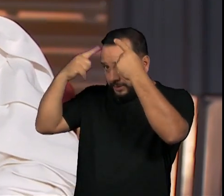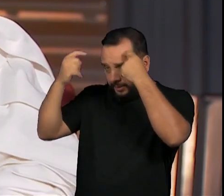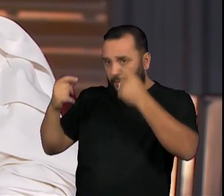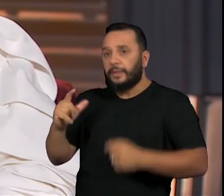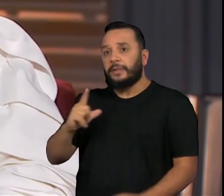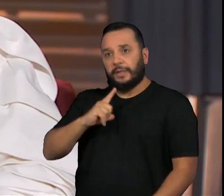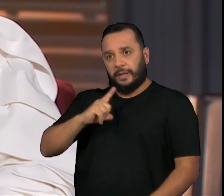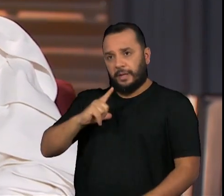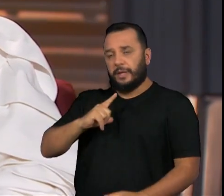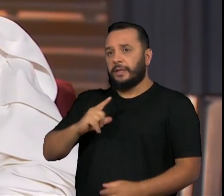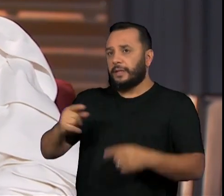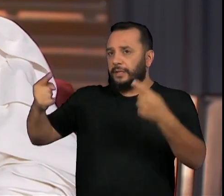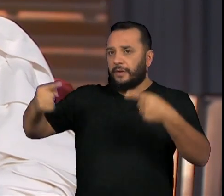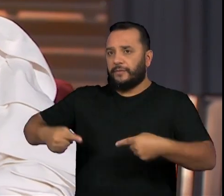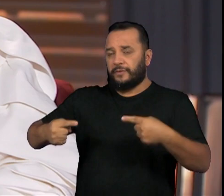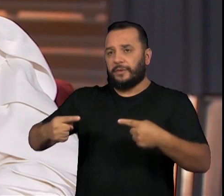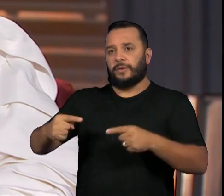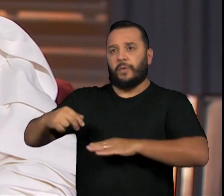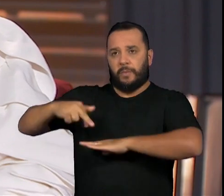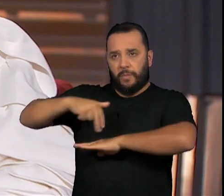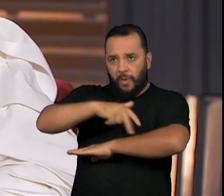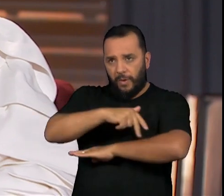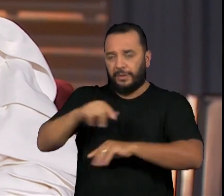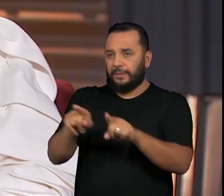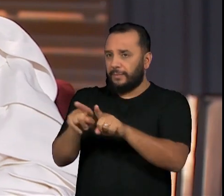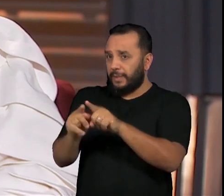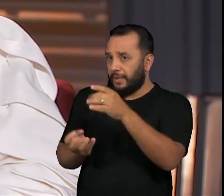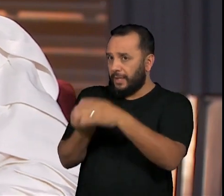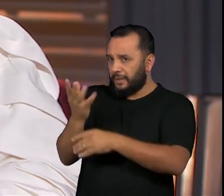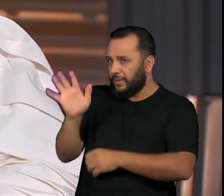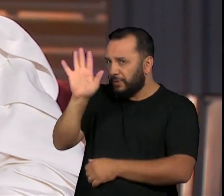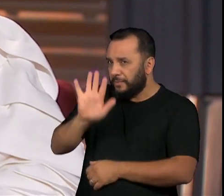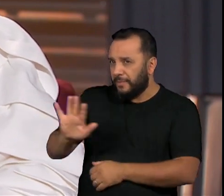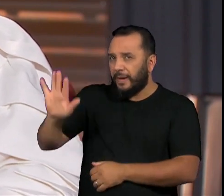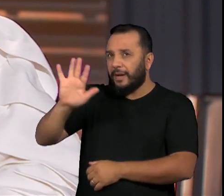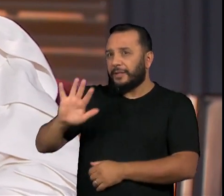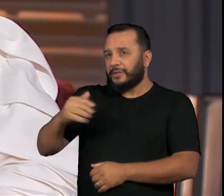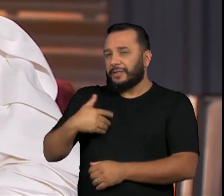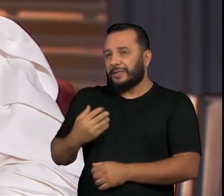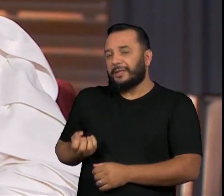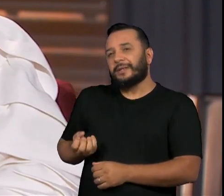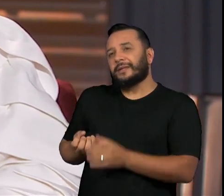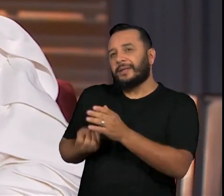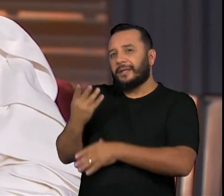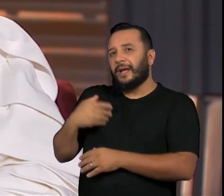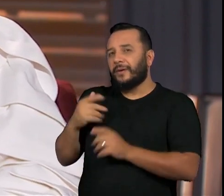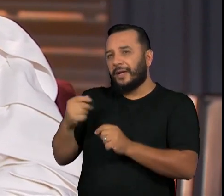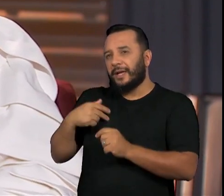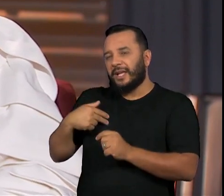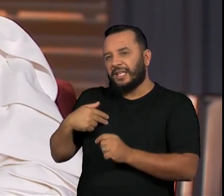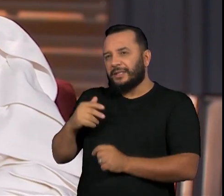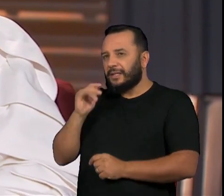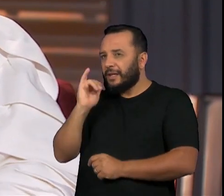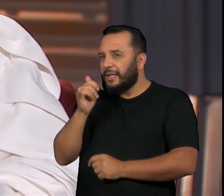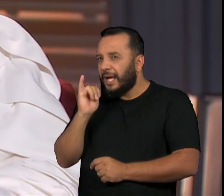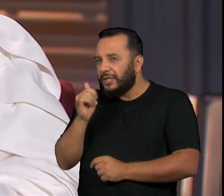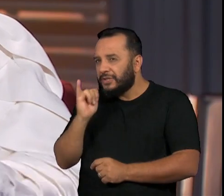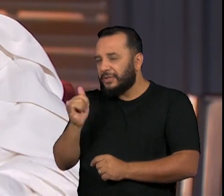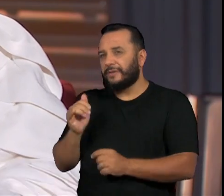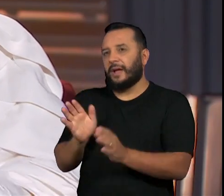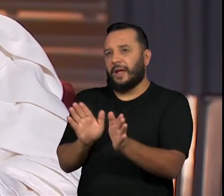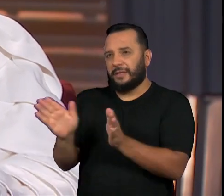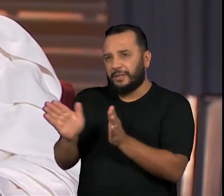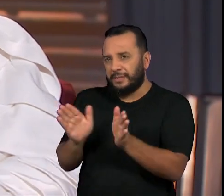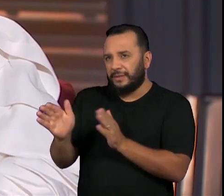desafio para quem trabalha com moda, com a produção de imagem, construir narrativas que sejam, como eu posso dizer, acessíveis